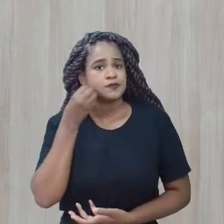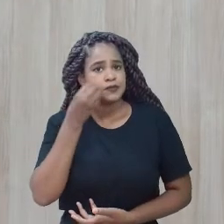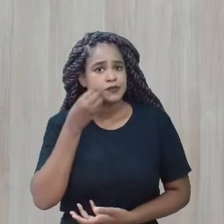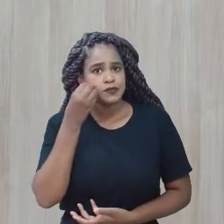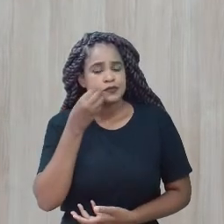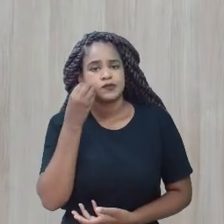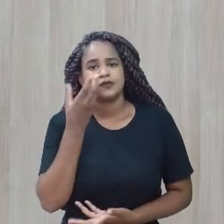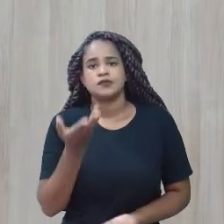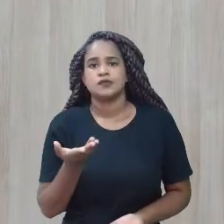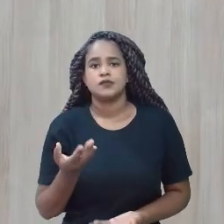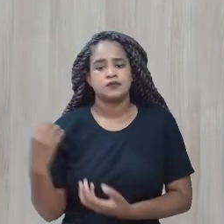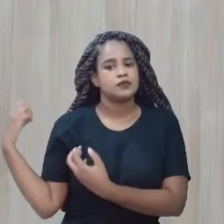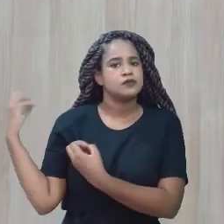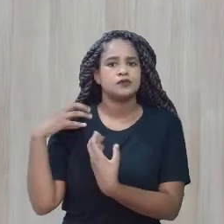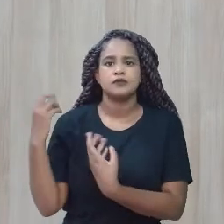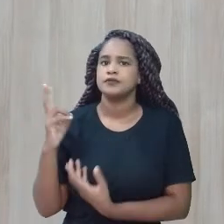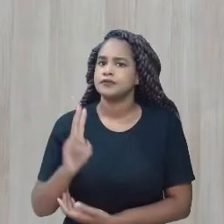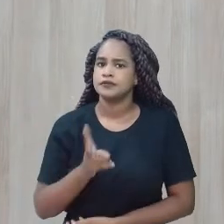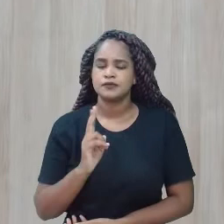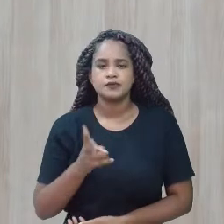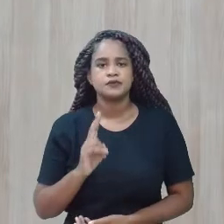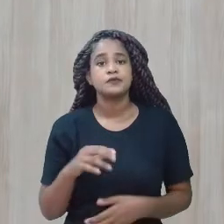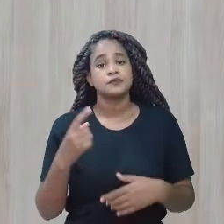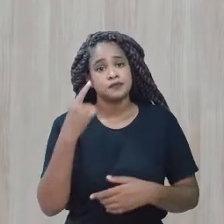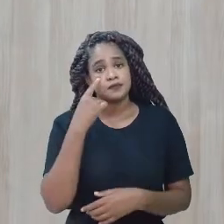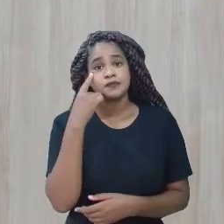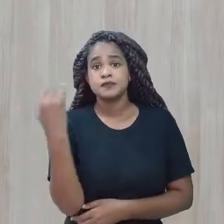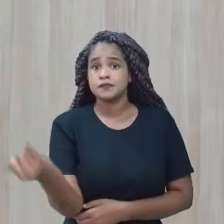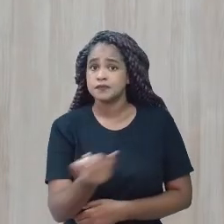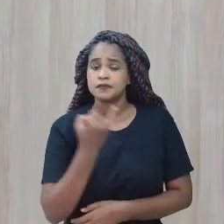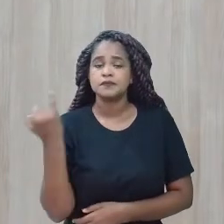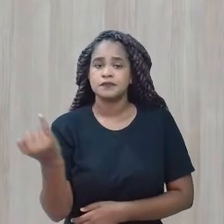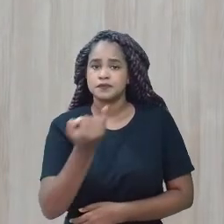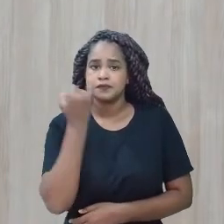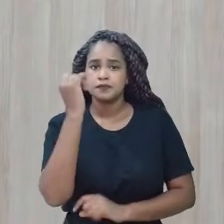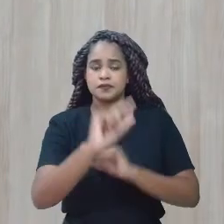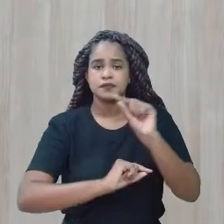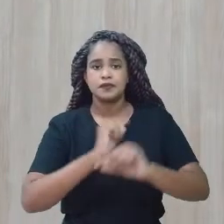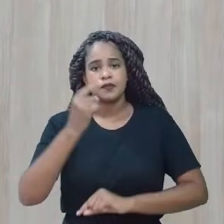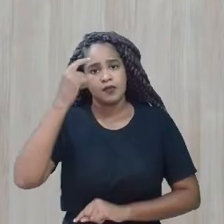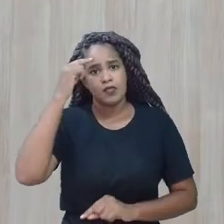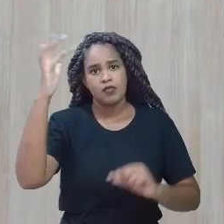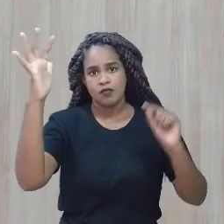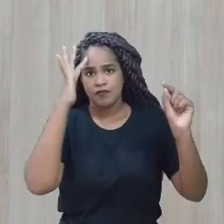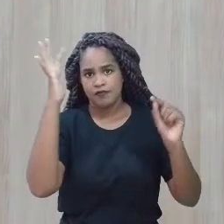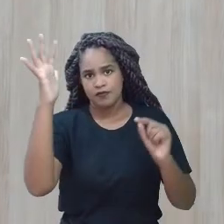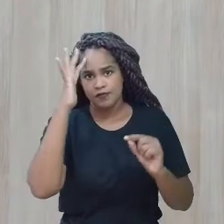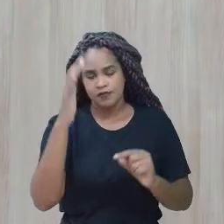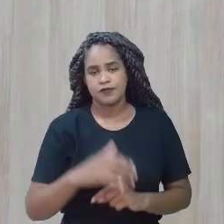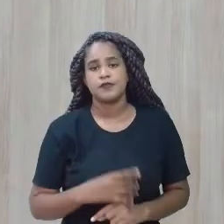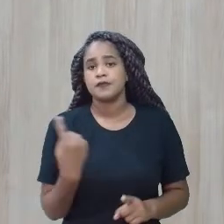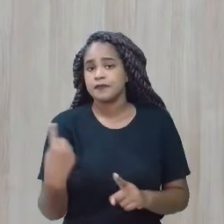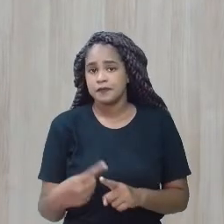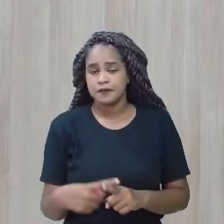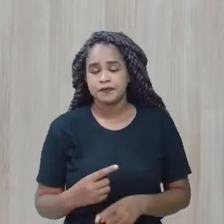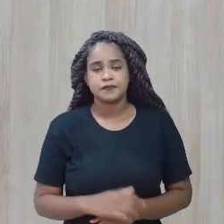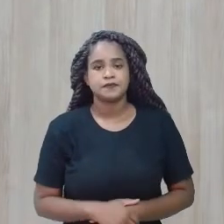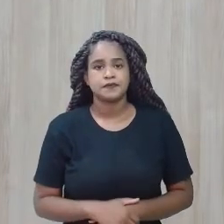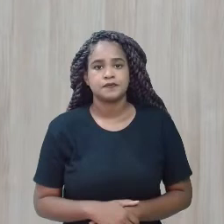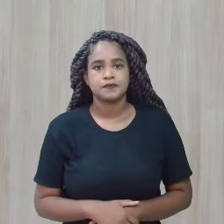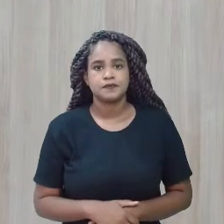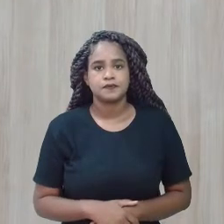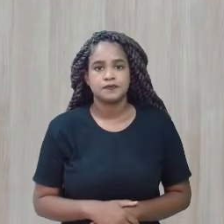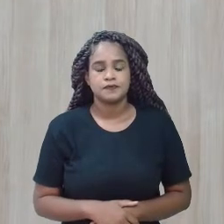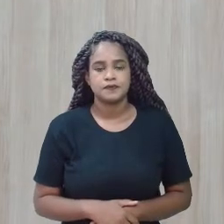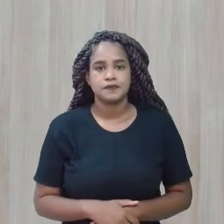têm muito a nos ensinar. É muito importante pensarmos sobre isso, tá? Porque diante de